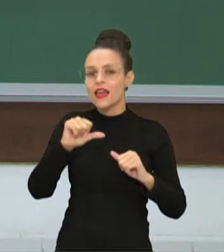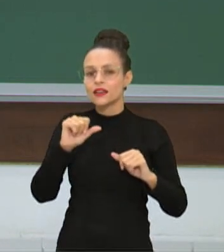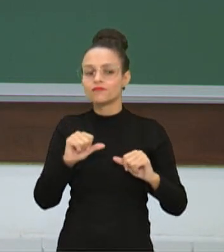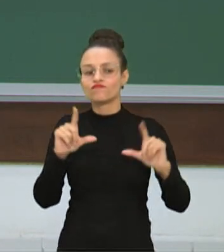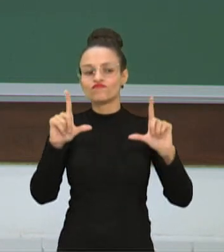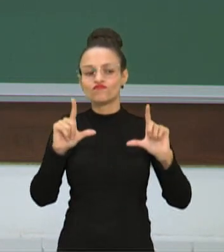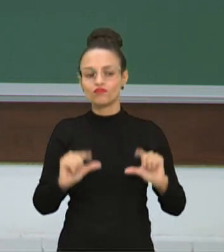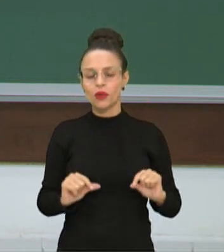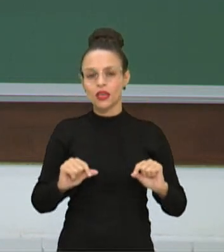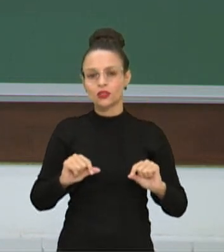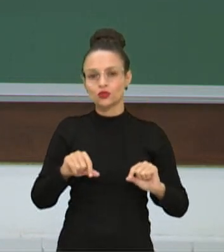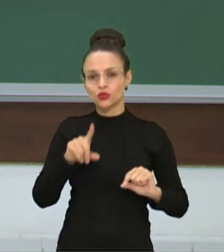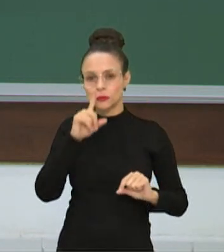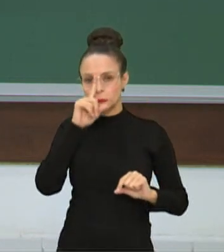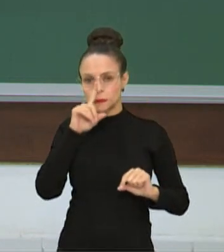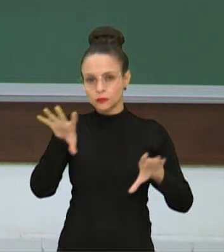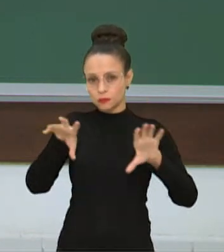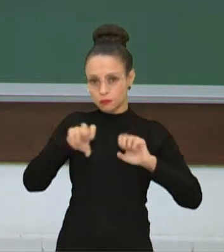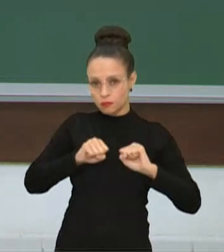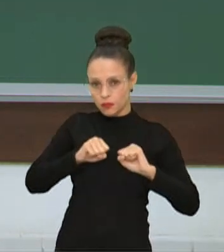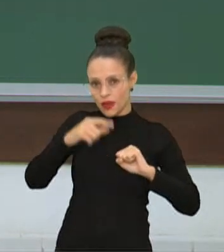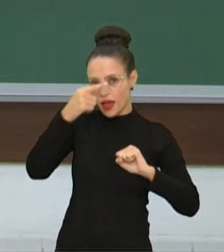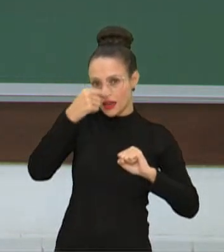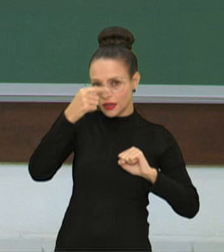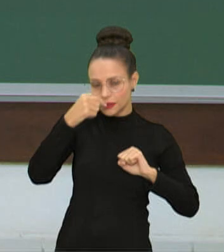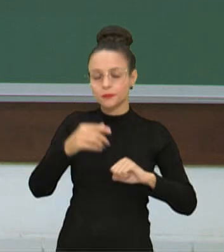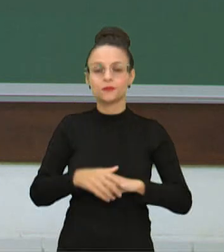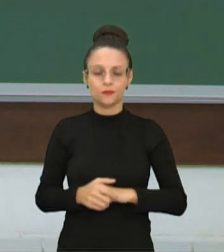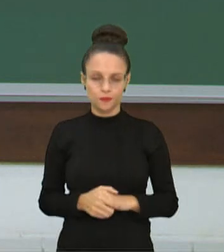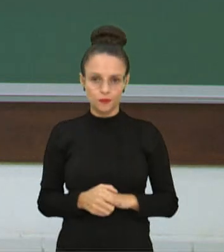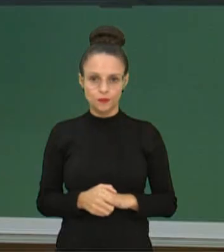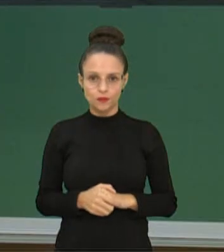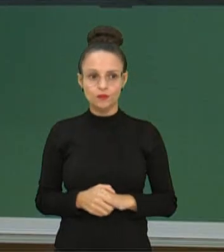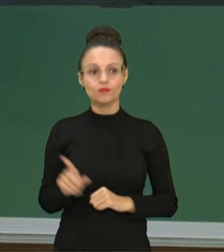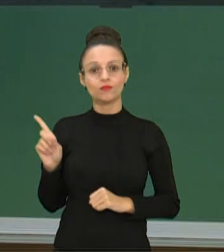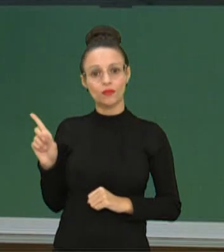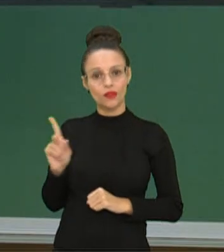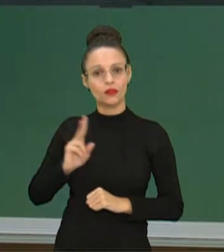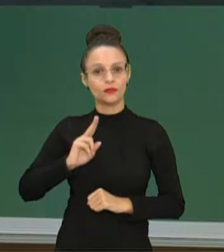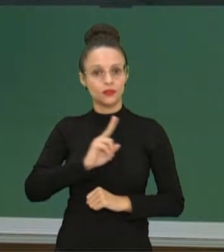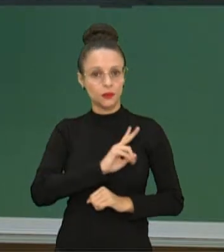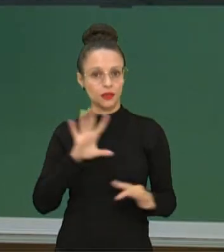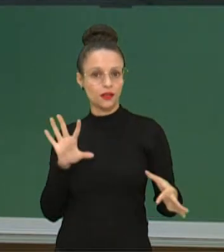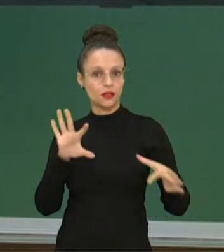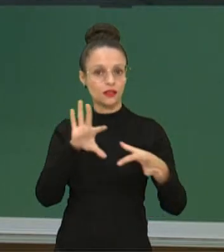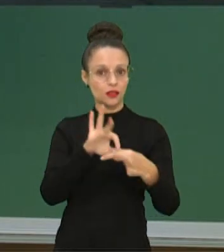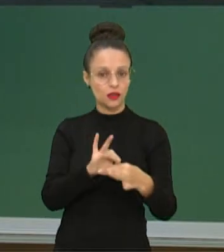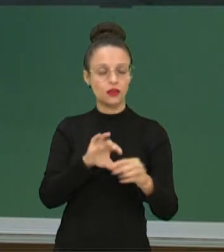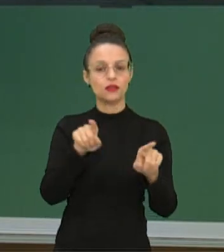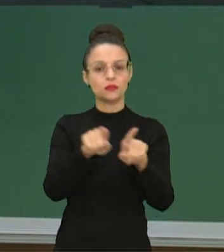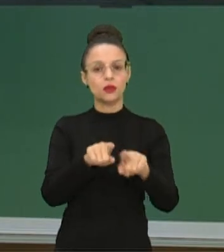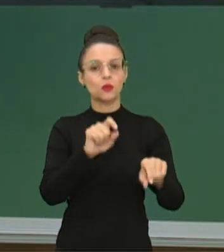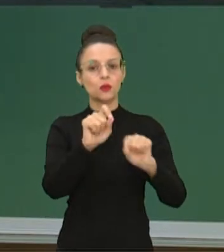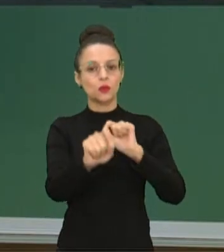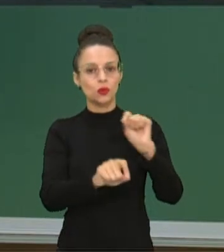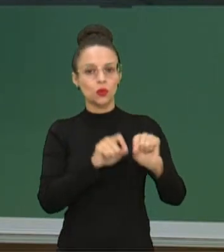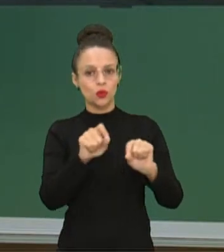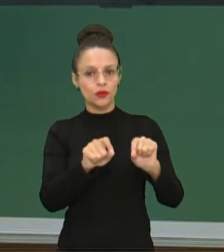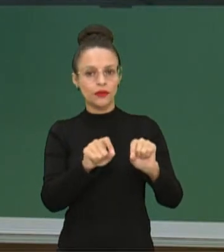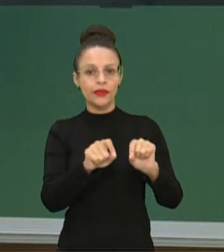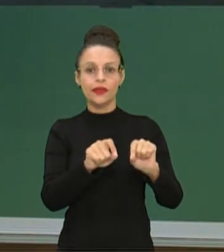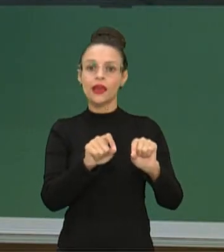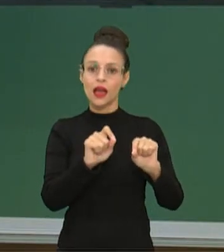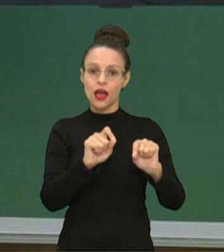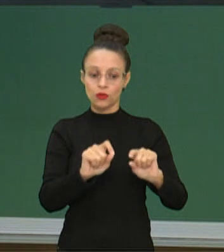resfriados, acaba sendo menor. Essa vitamina, ela está ligada também a infecções,